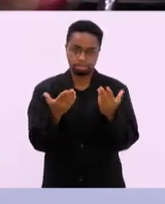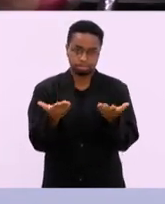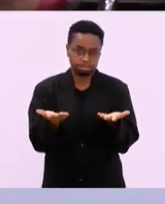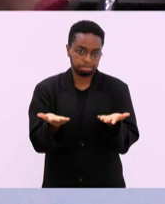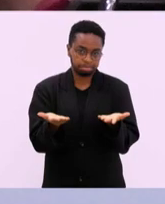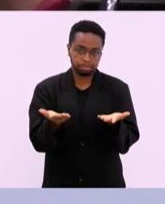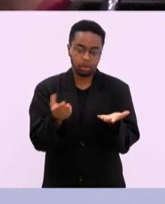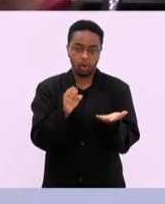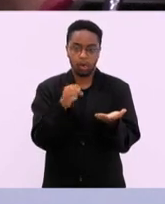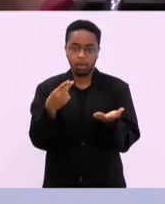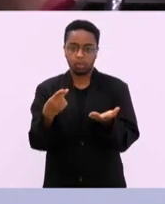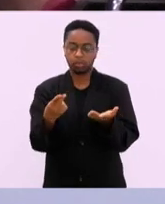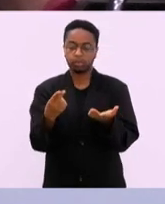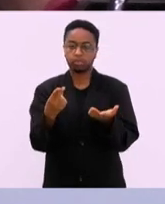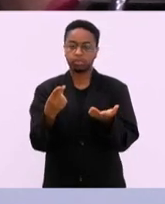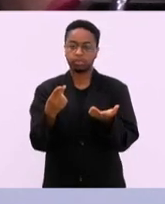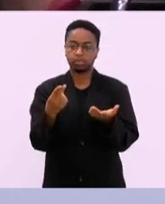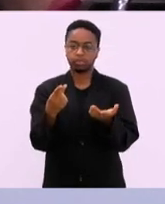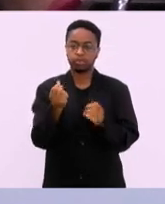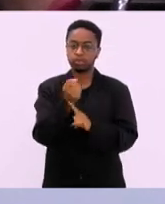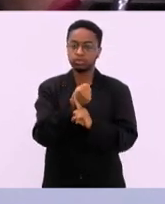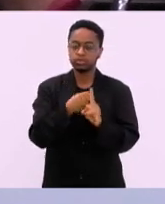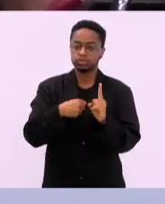as sociedades,